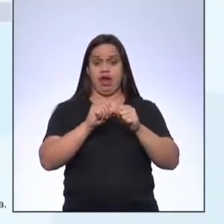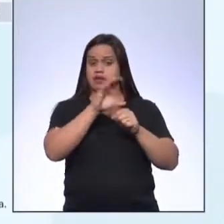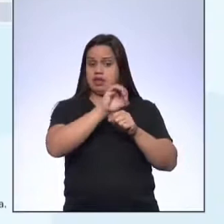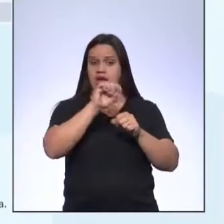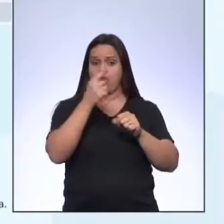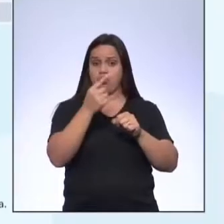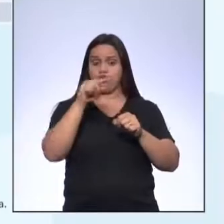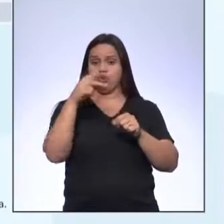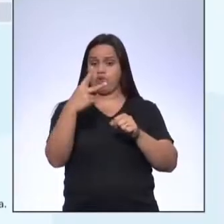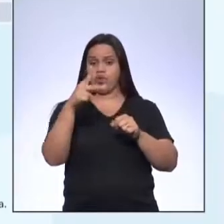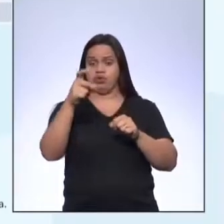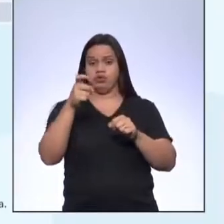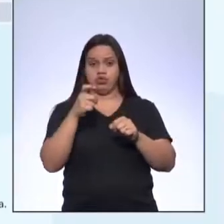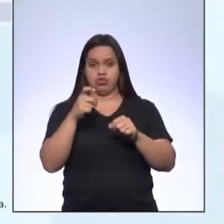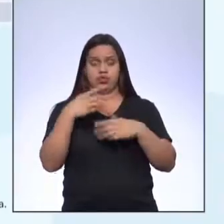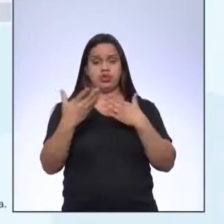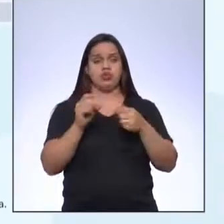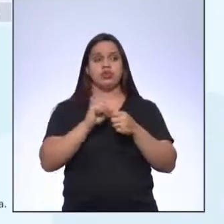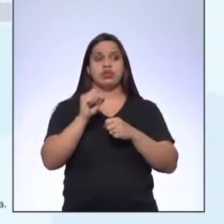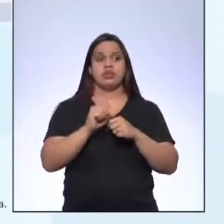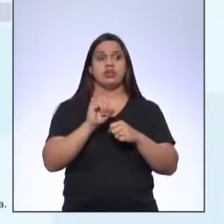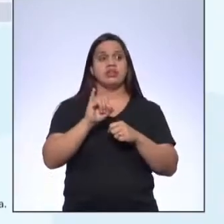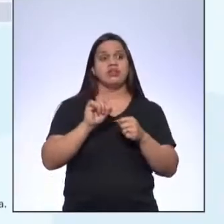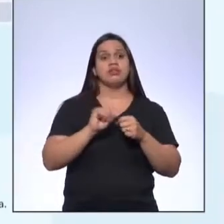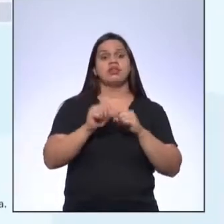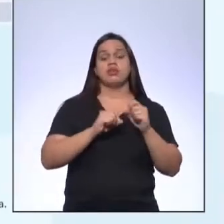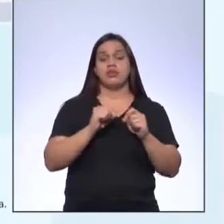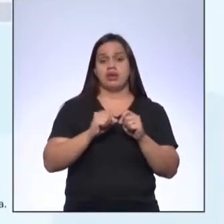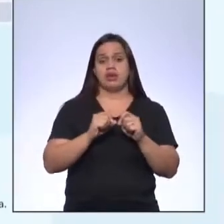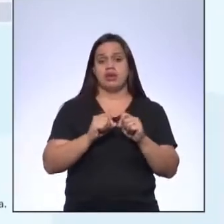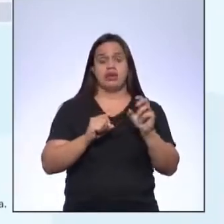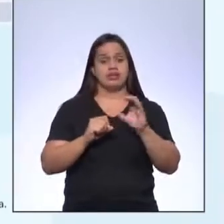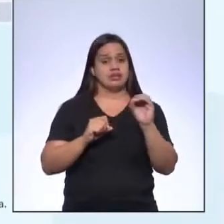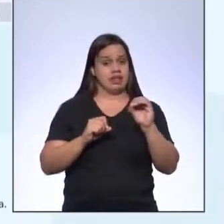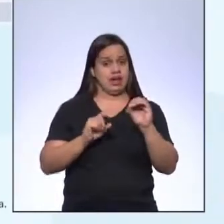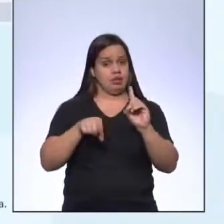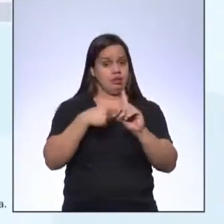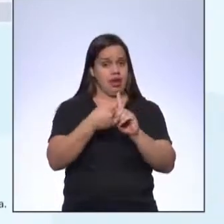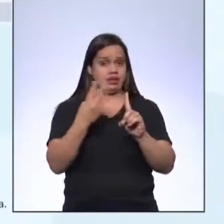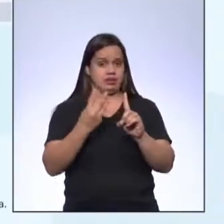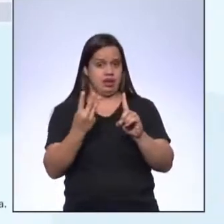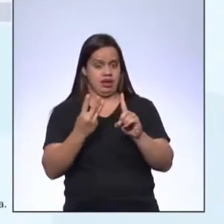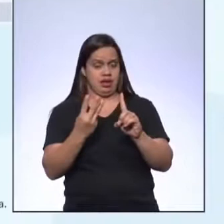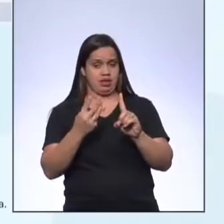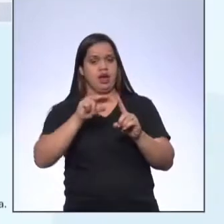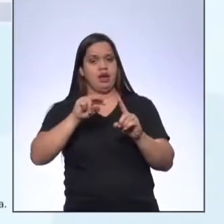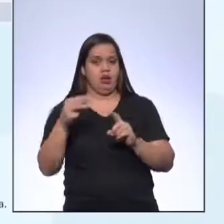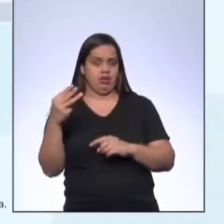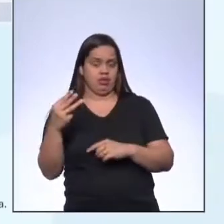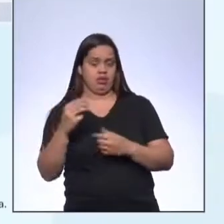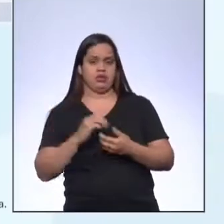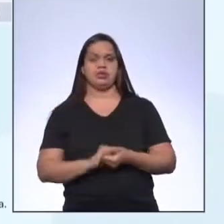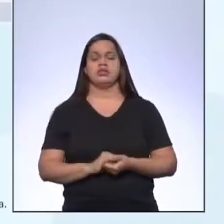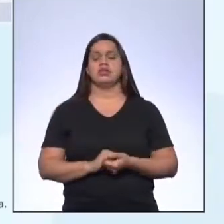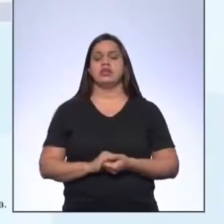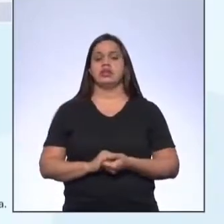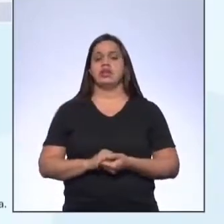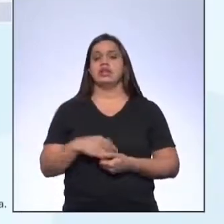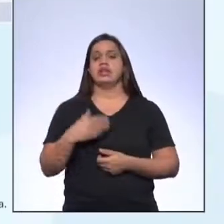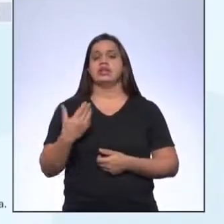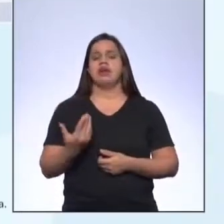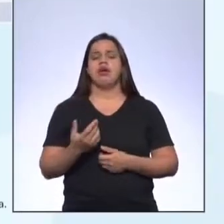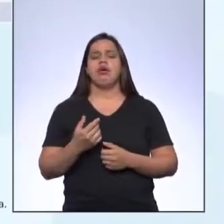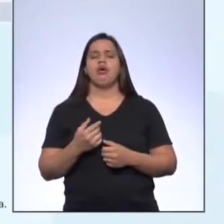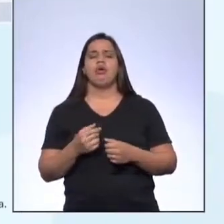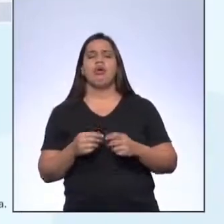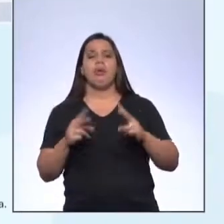x 100 + 3 = 3 e eu já sei